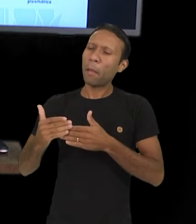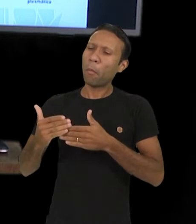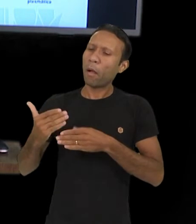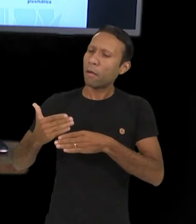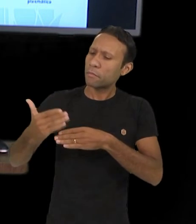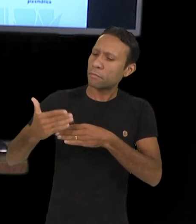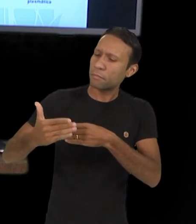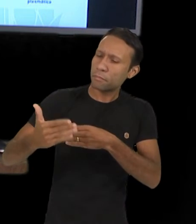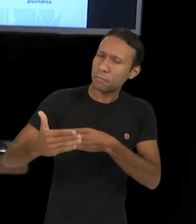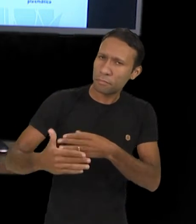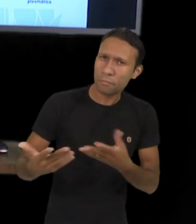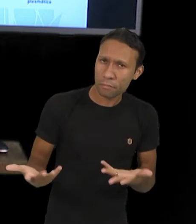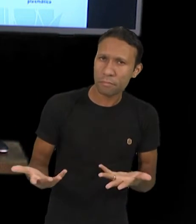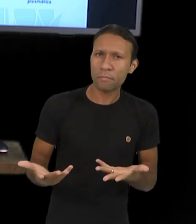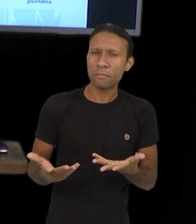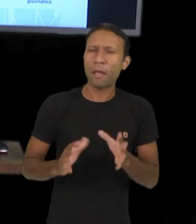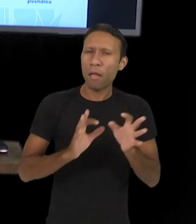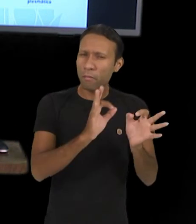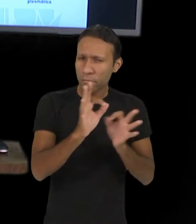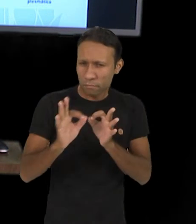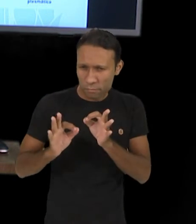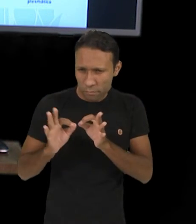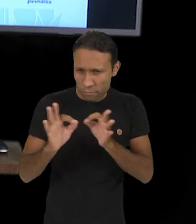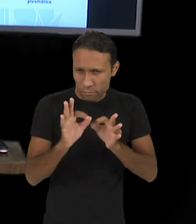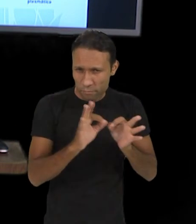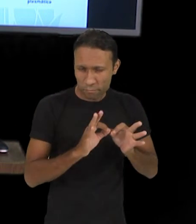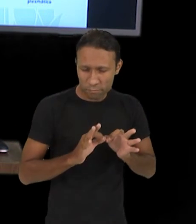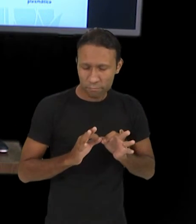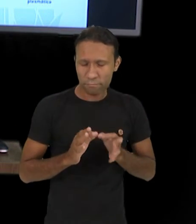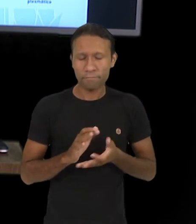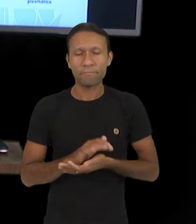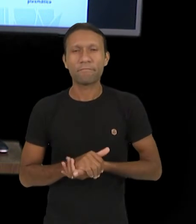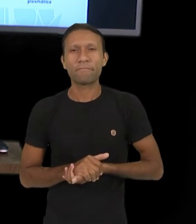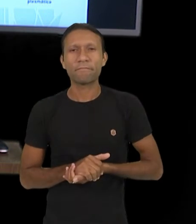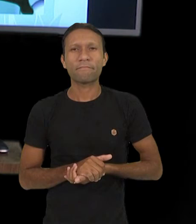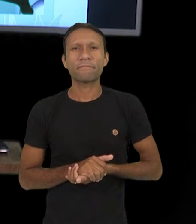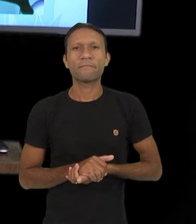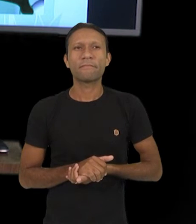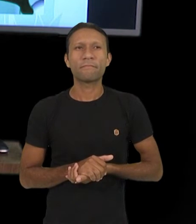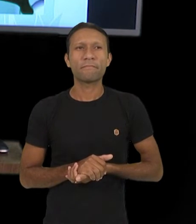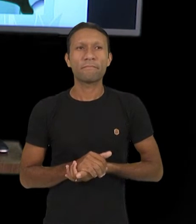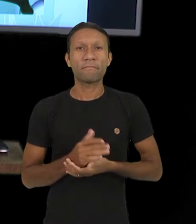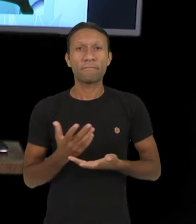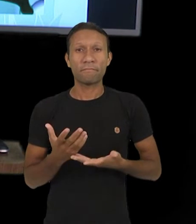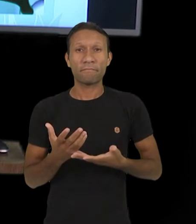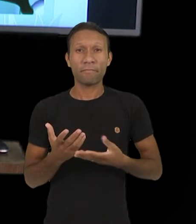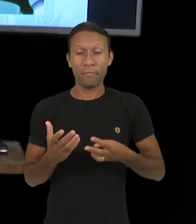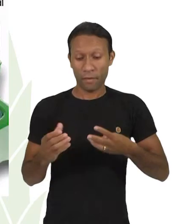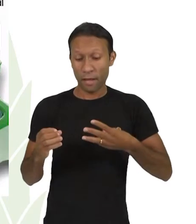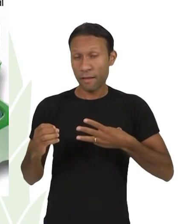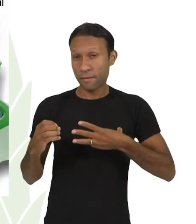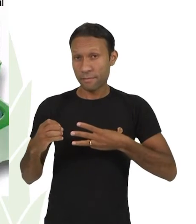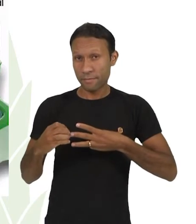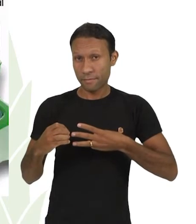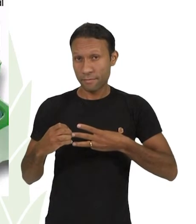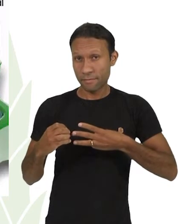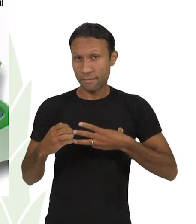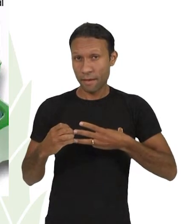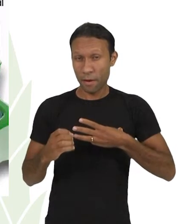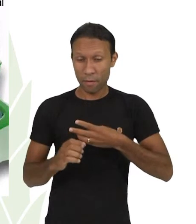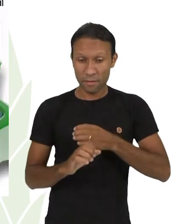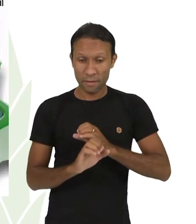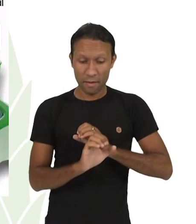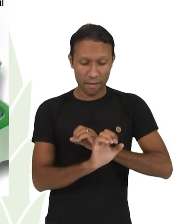tem os ribossomos que eu já falei, então você vai ter toda uma estrutura também funcionando, tá? Já as células